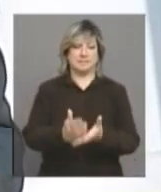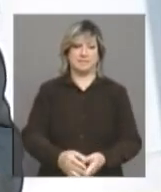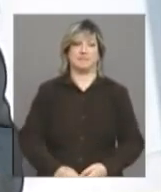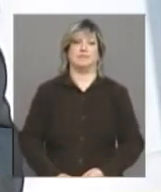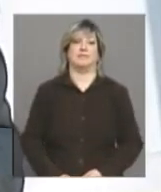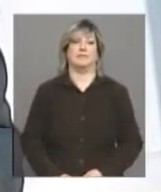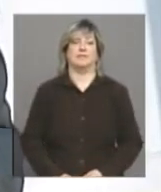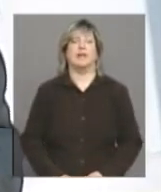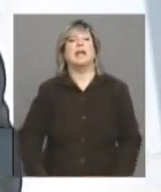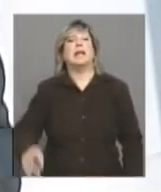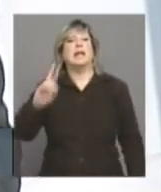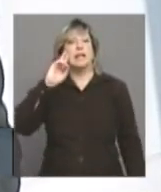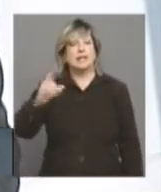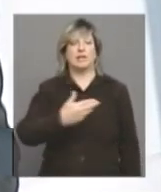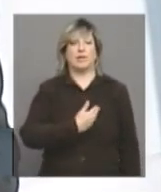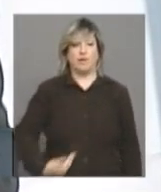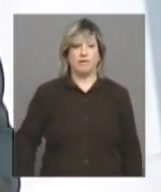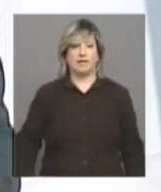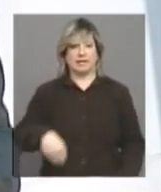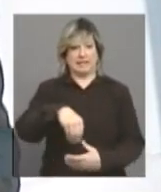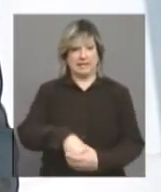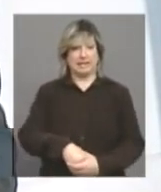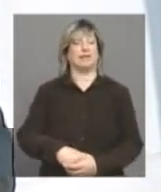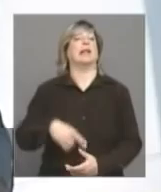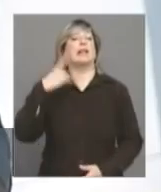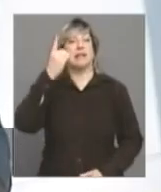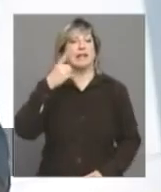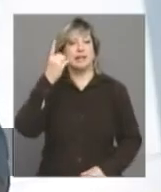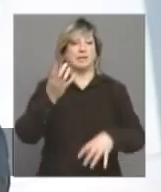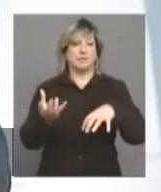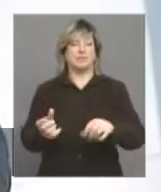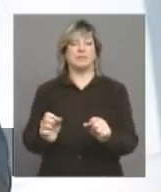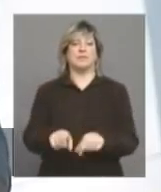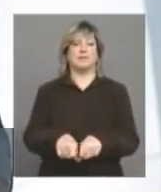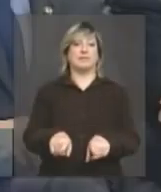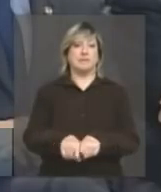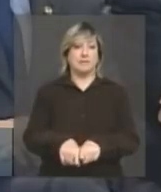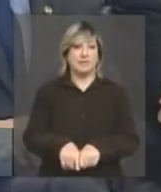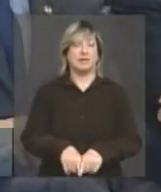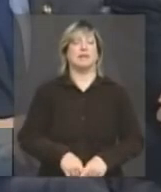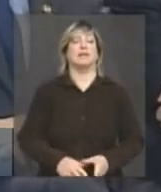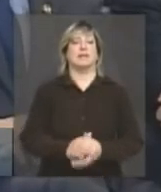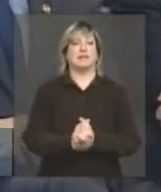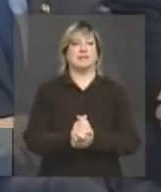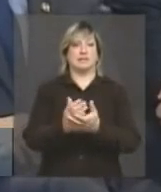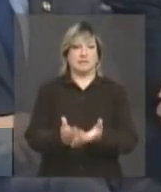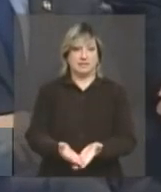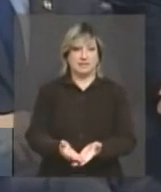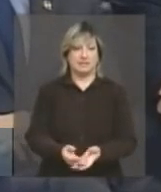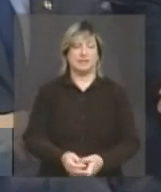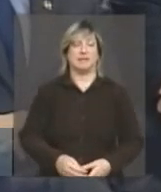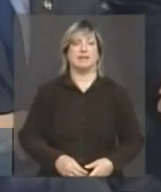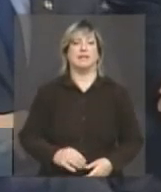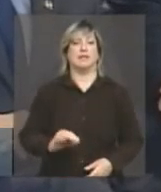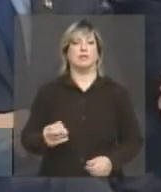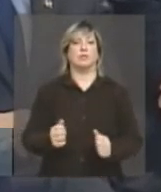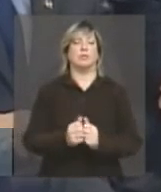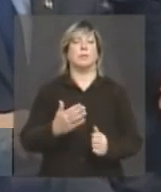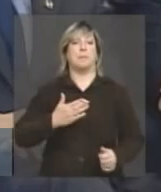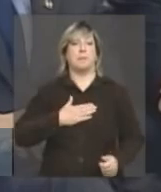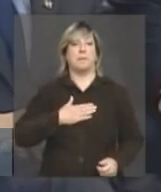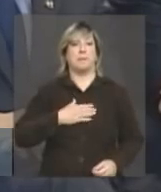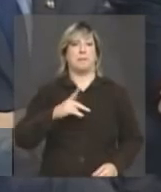Líder do governo na Câmara dos Deputados, deputado Cândido Amigo, deputado Cândido Vagareza, juntamente com o líder do meu